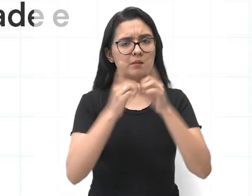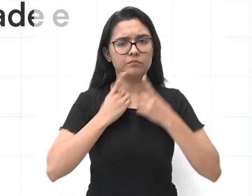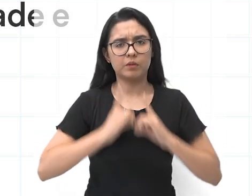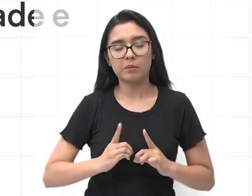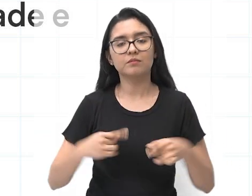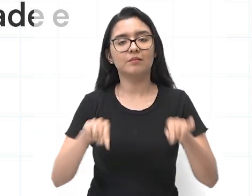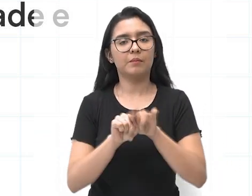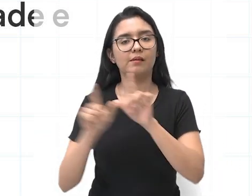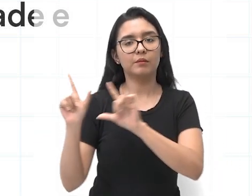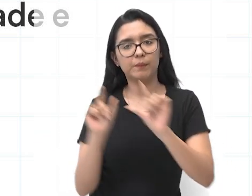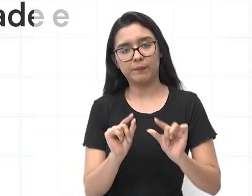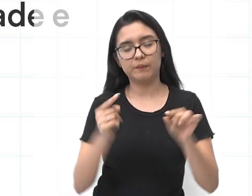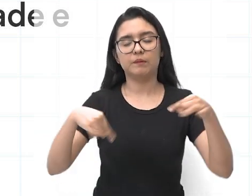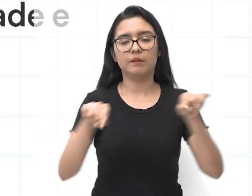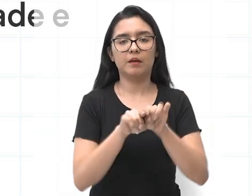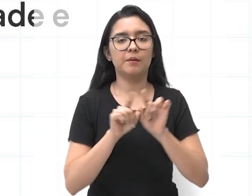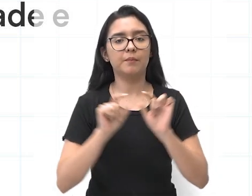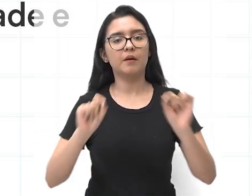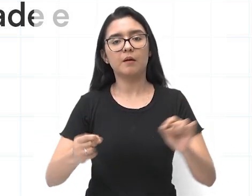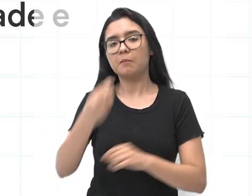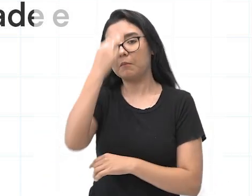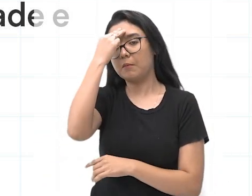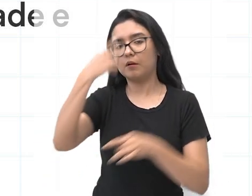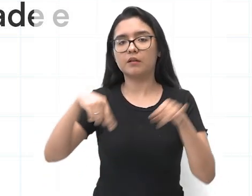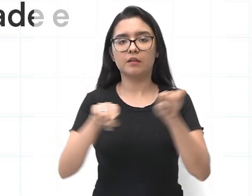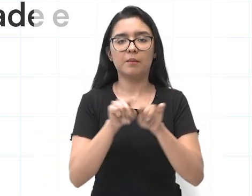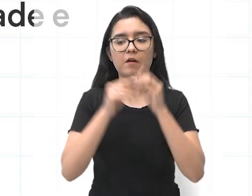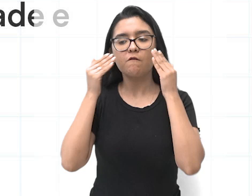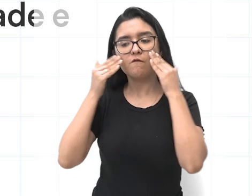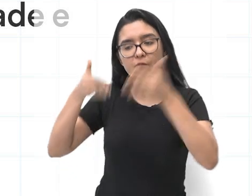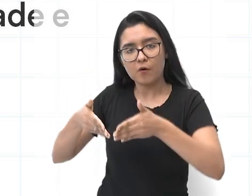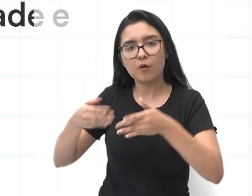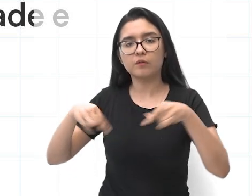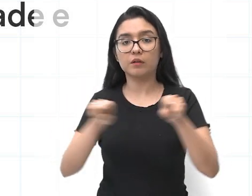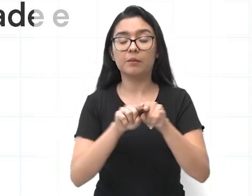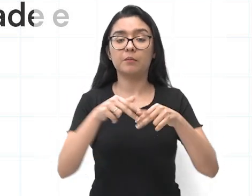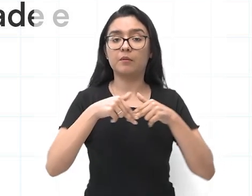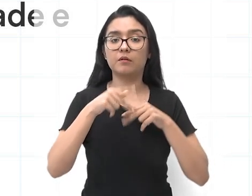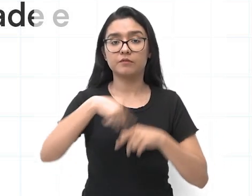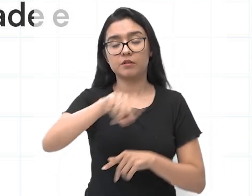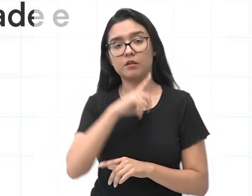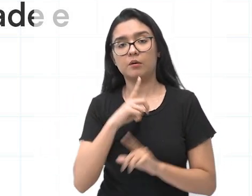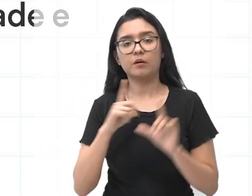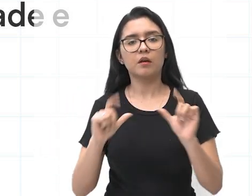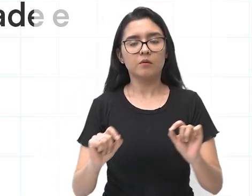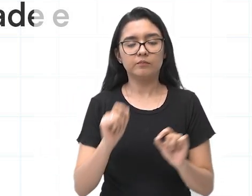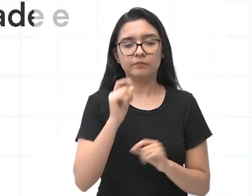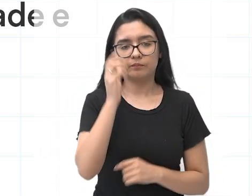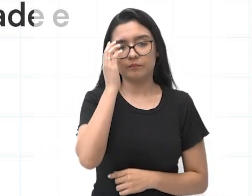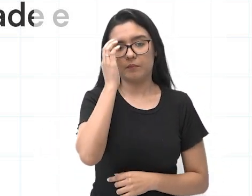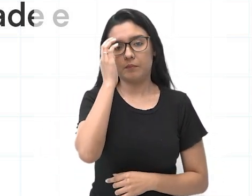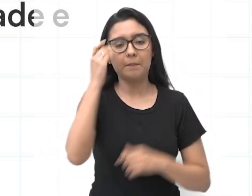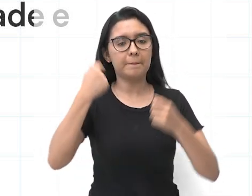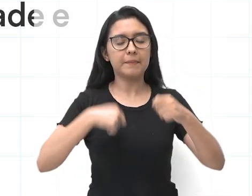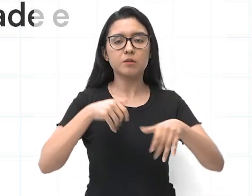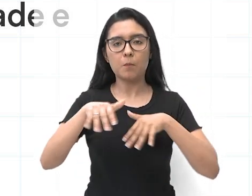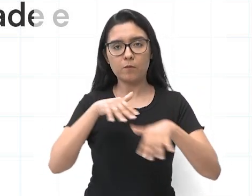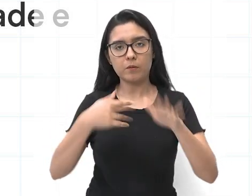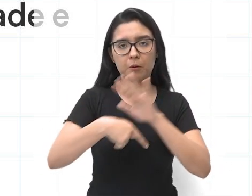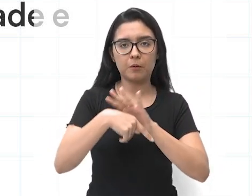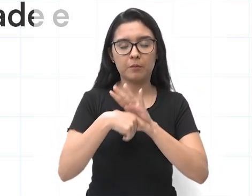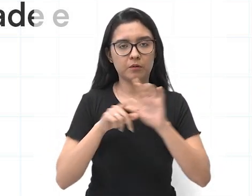levados juntos à frente por sobre a água, como vocês estão vendo aí, ó. Vejam que na cada braçada o braço sai